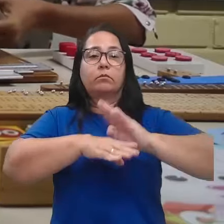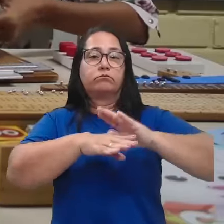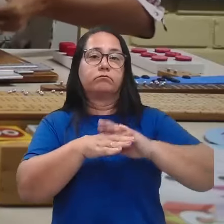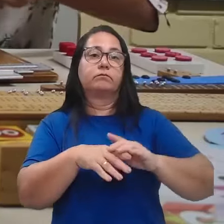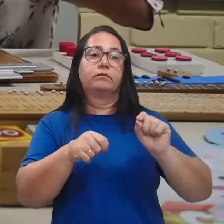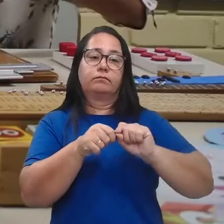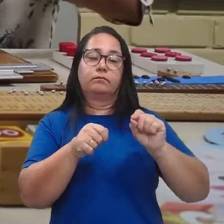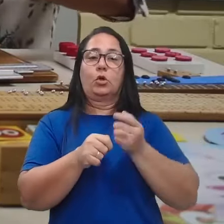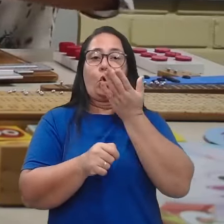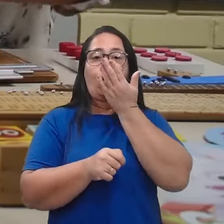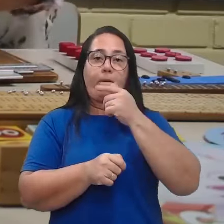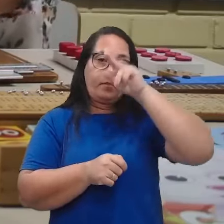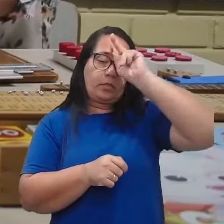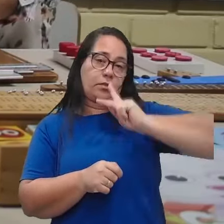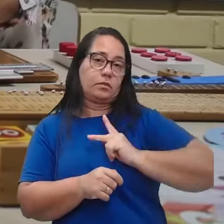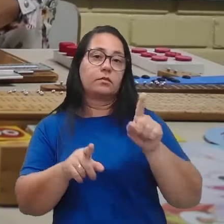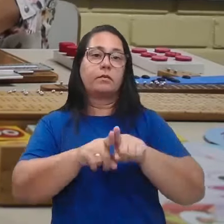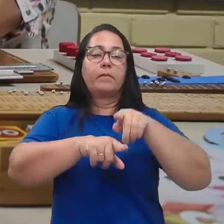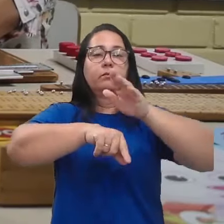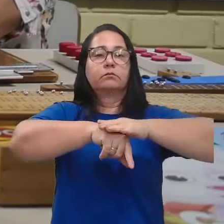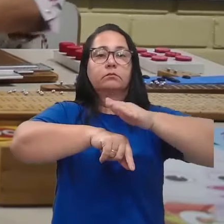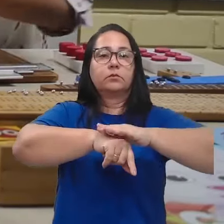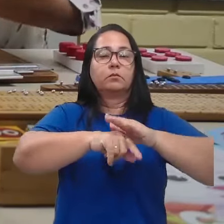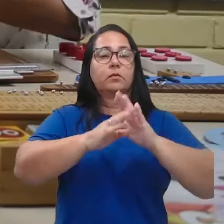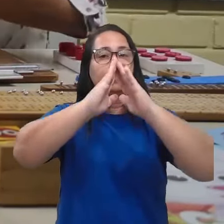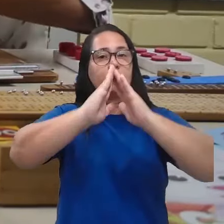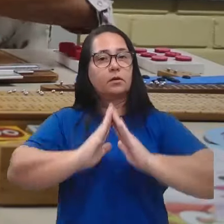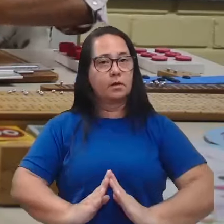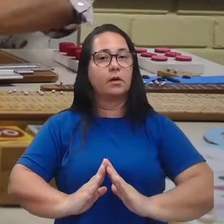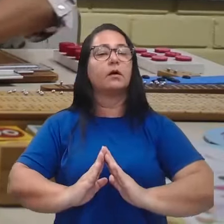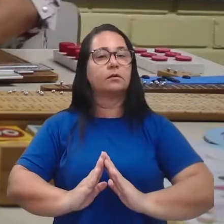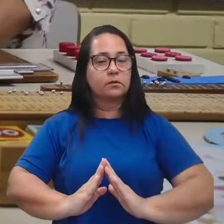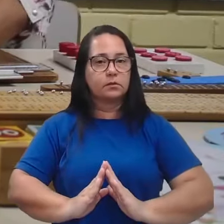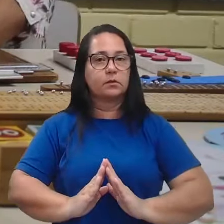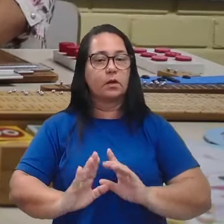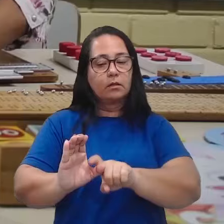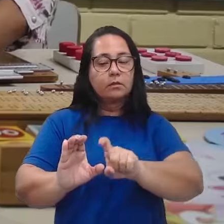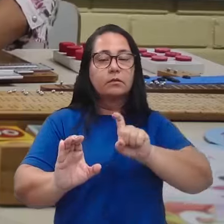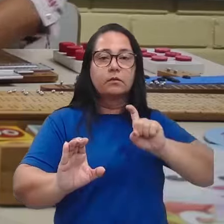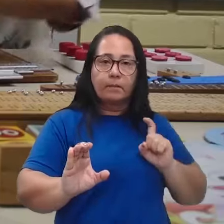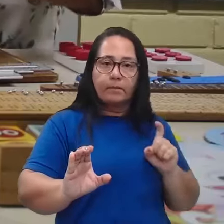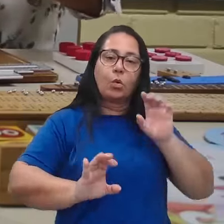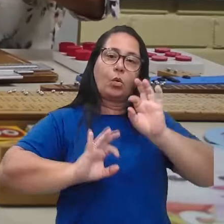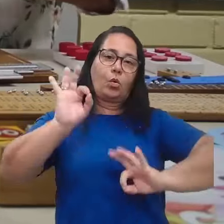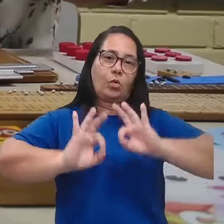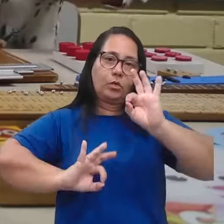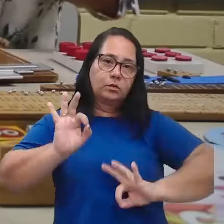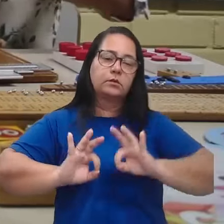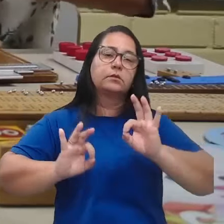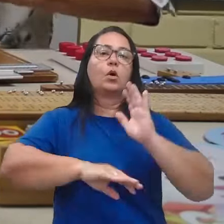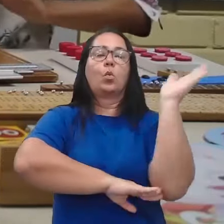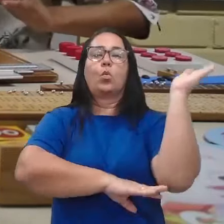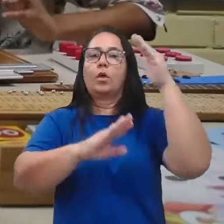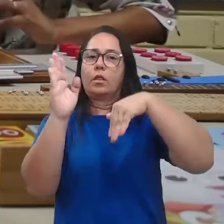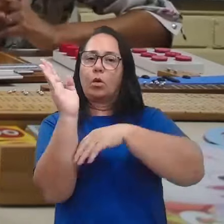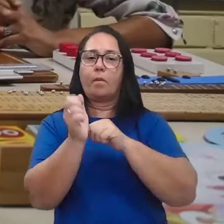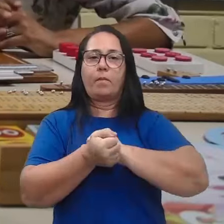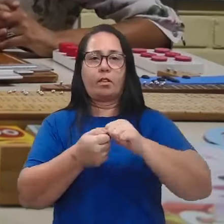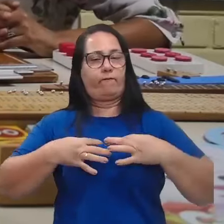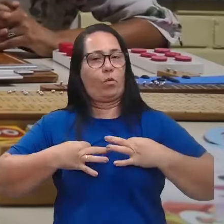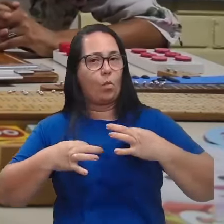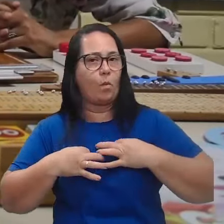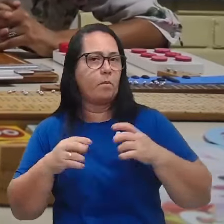o seu alimento e ter autonomia em casa, a independência de manusear e organizar seu guarda-roupa, lavar sua roupa, o